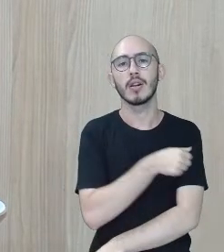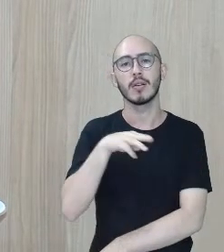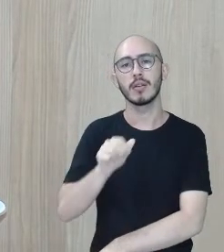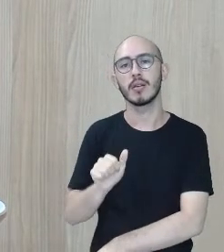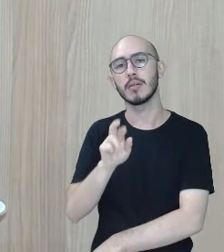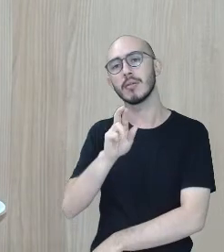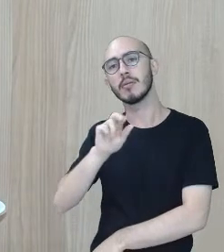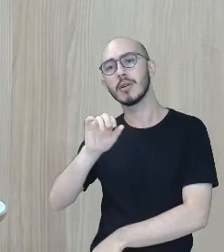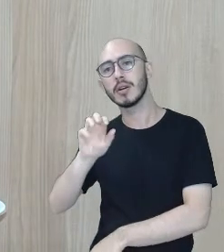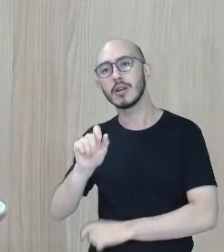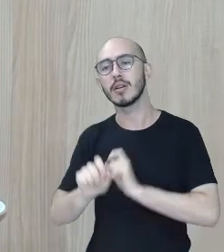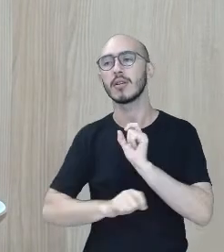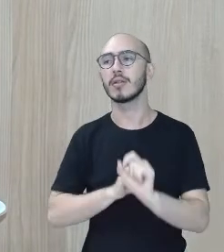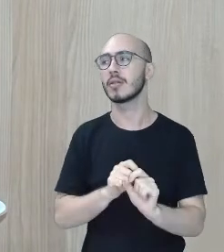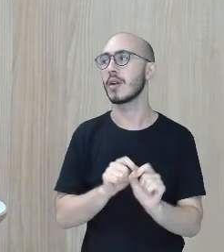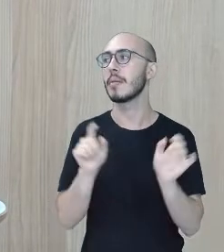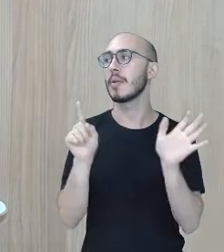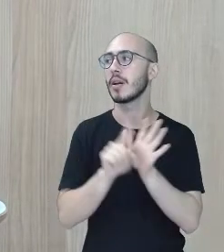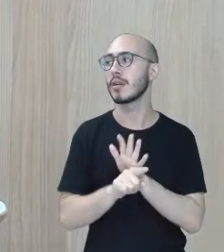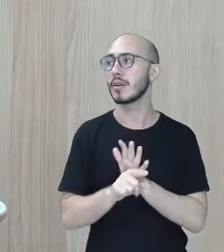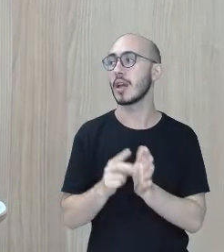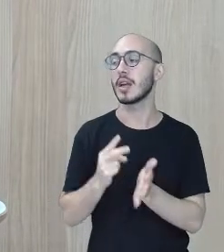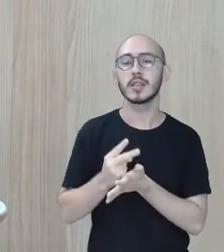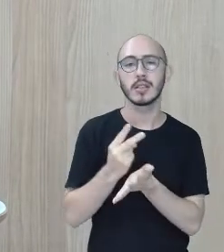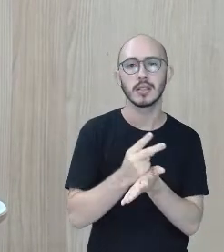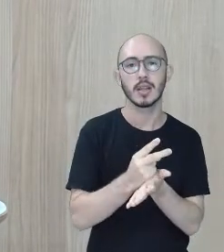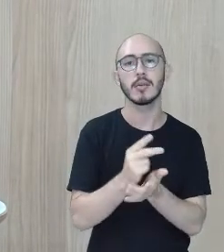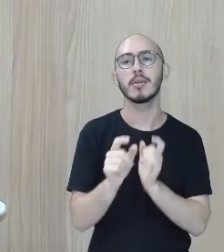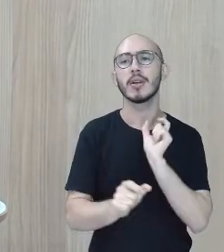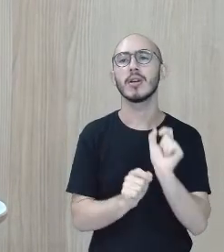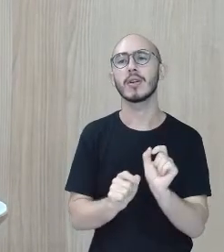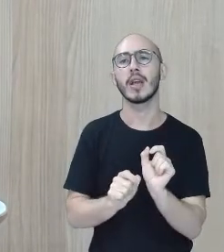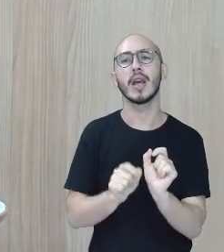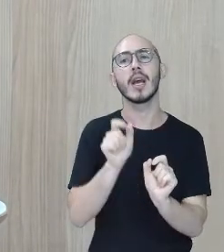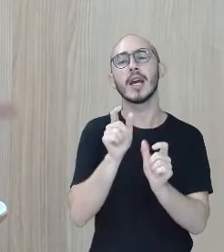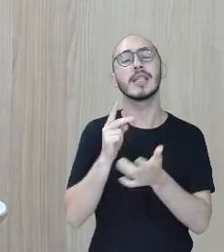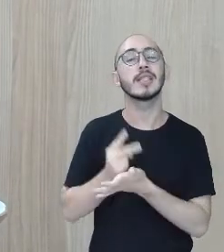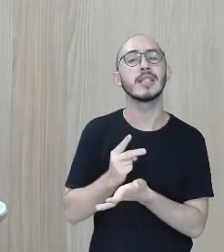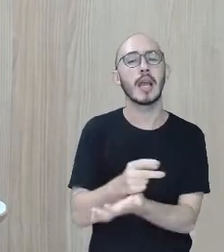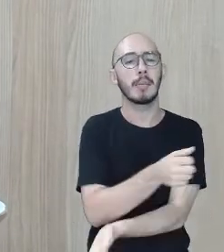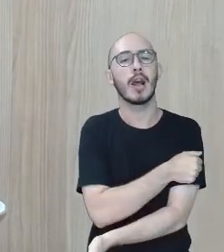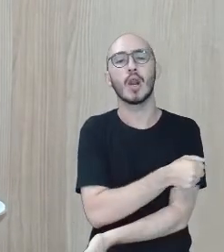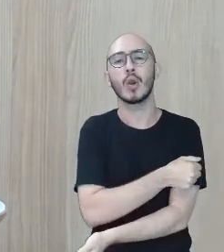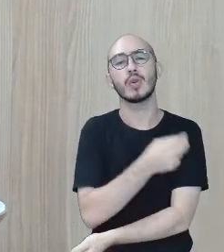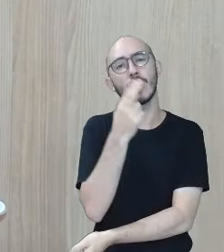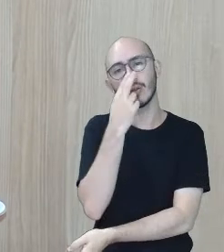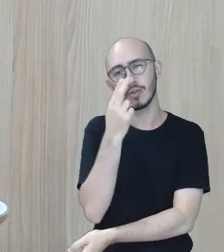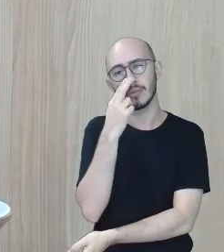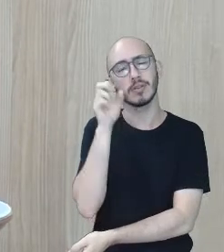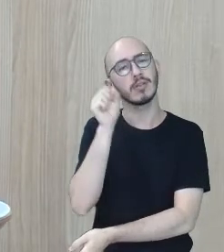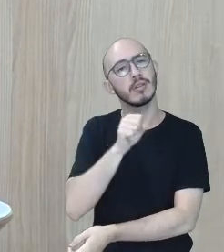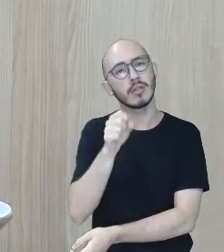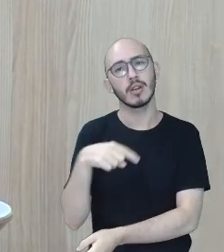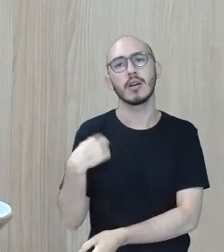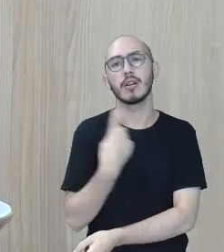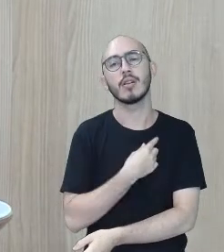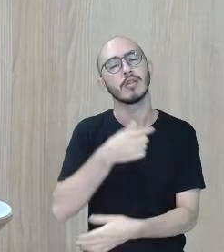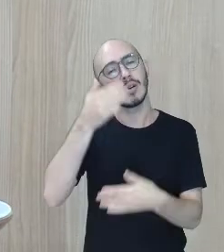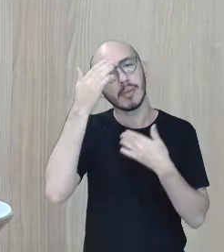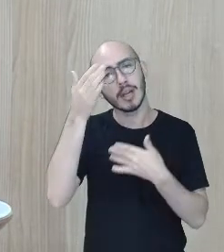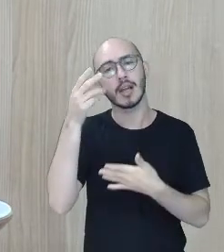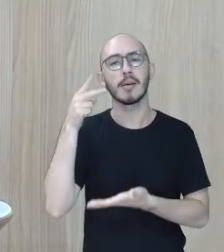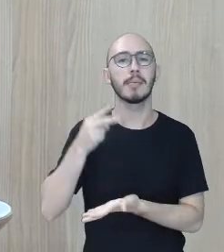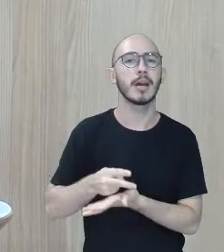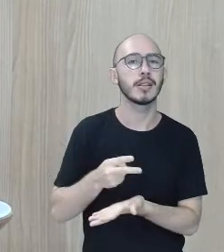aqui, que ela colocou uma pergunta, né? Sempre são os mesmos que estão participando. E aí eu estou dizendo que sim, e que nós somos muito gratas